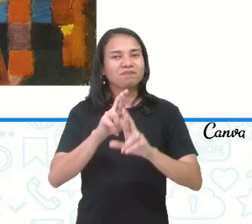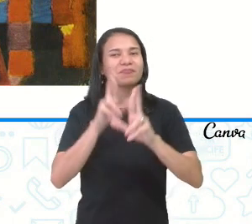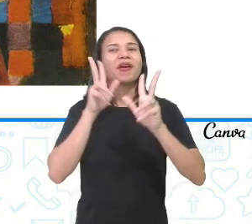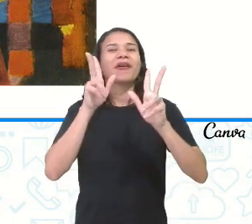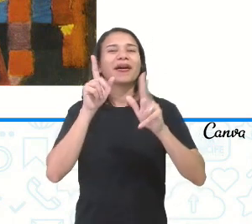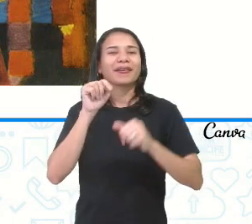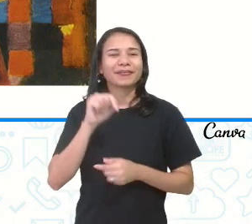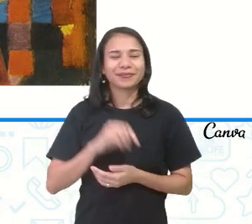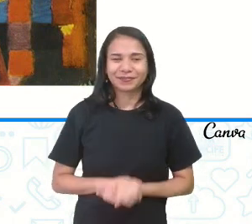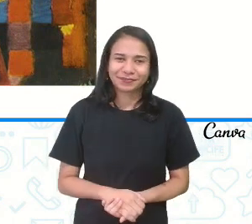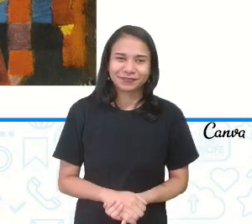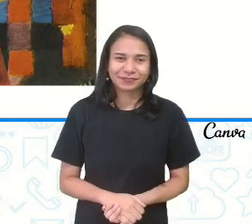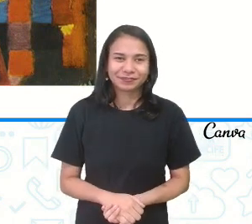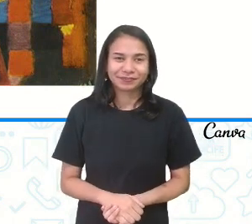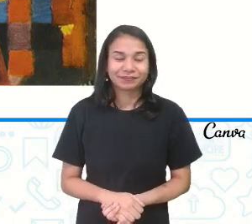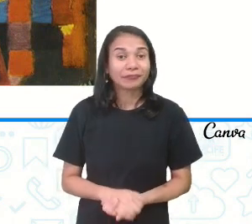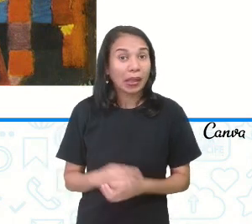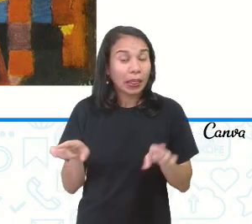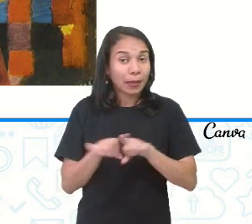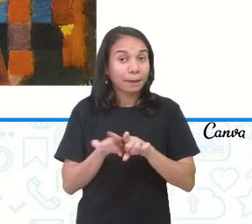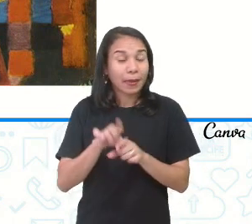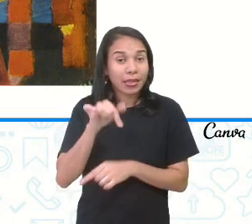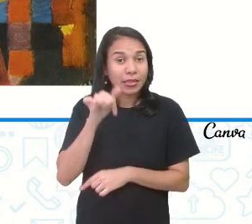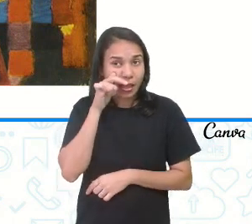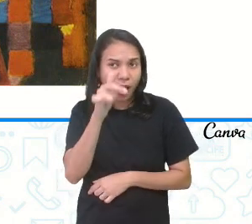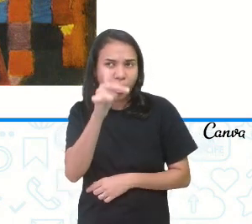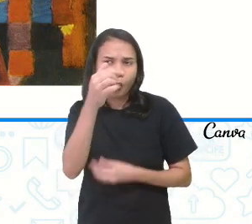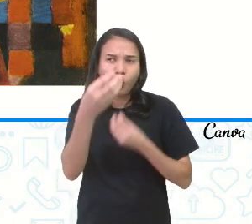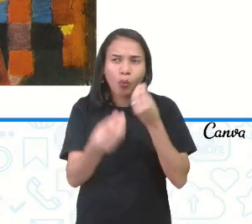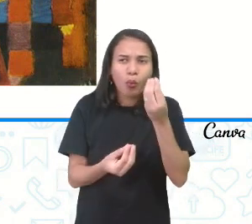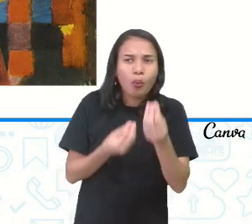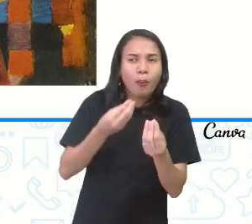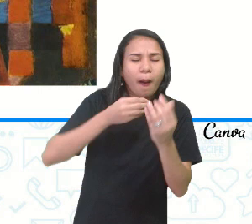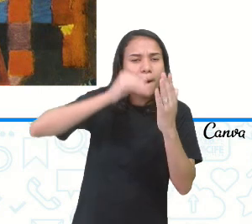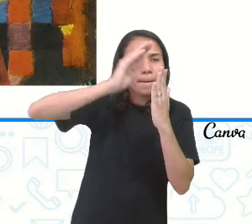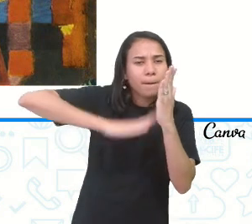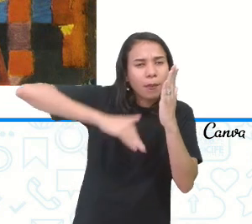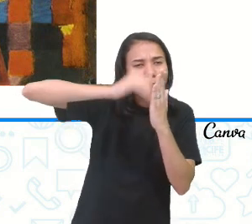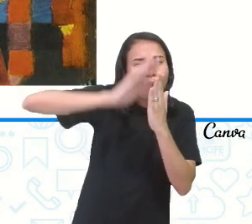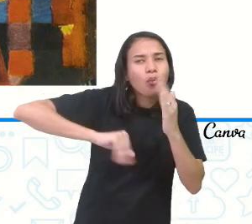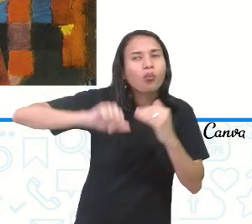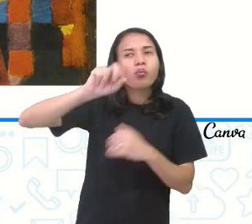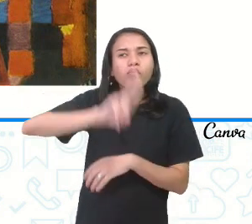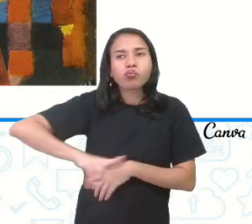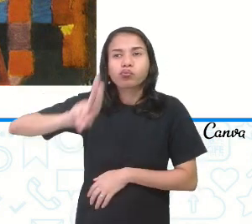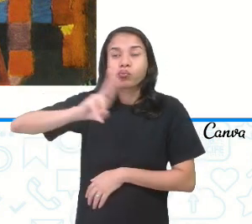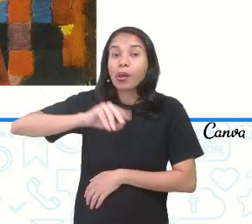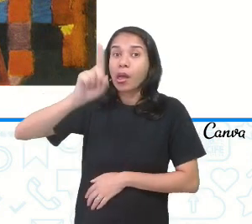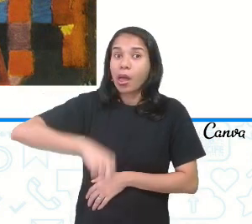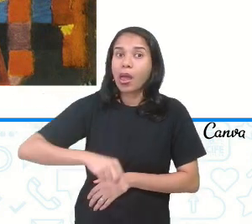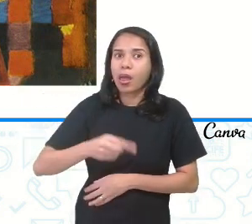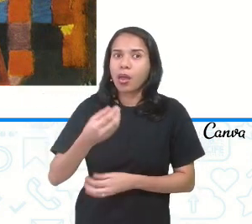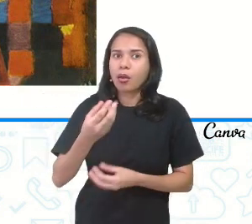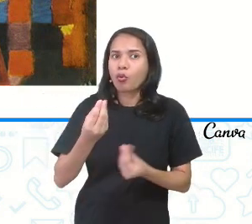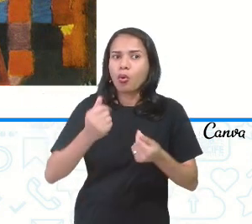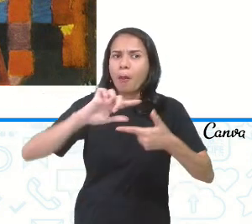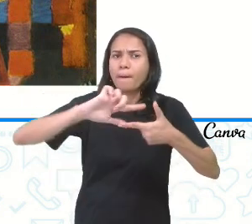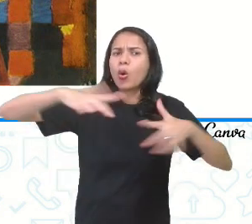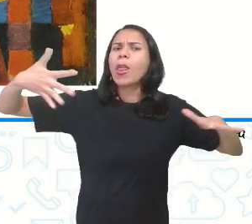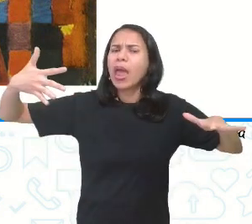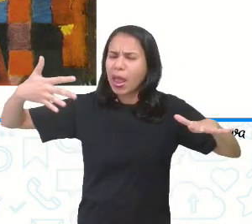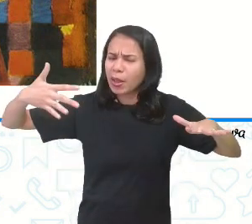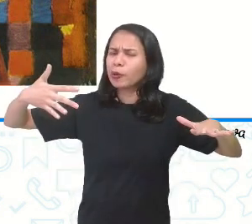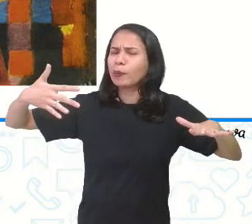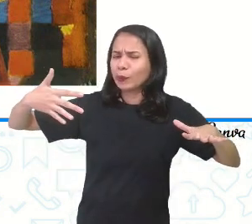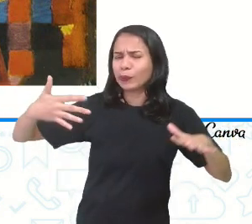Diferente, né? É interessante que esse formato de pintura que ele usou aí já é um pouco mais moderno, né? Eu poderia